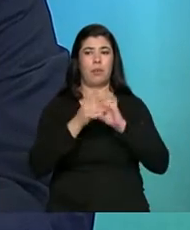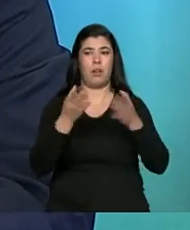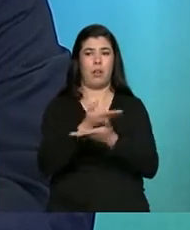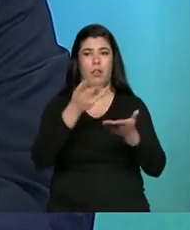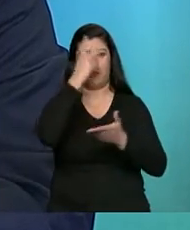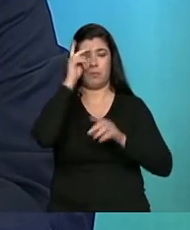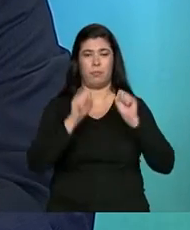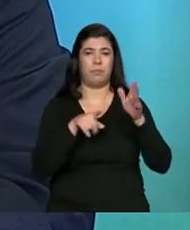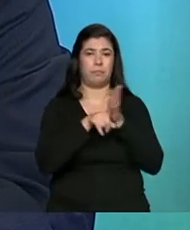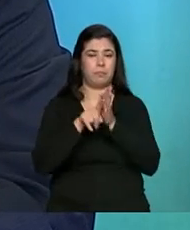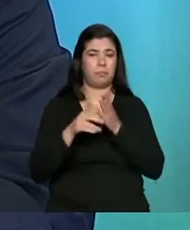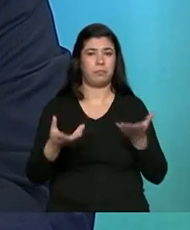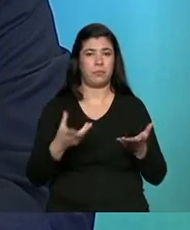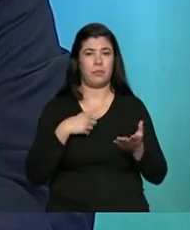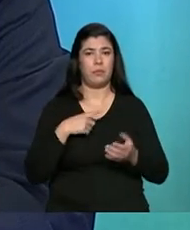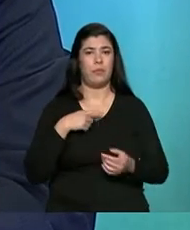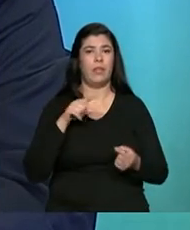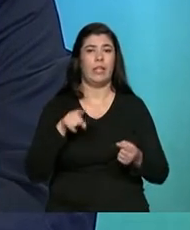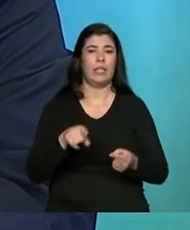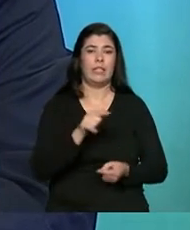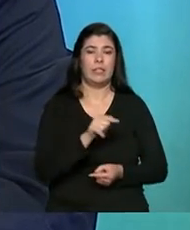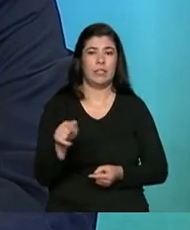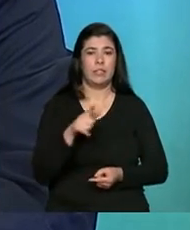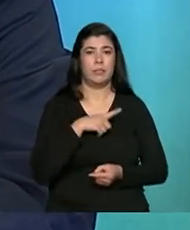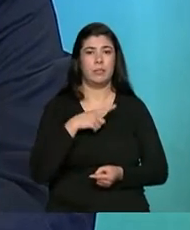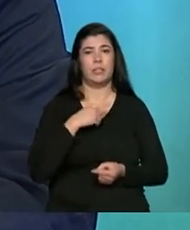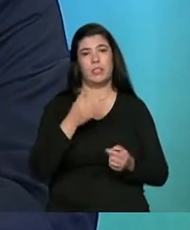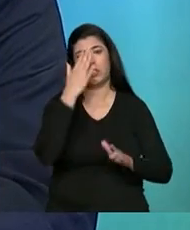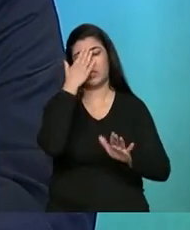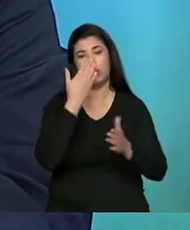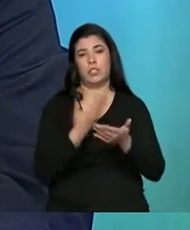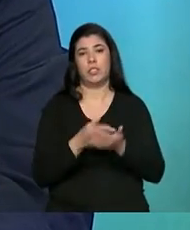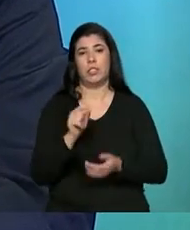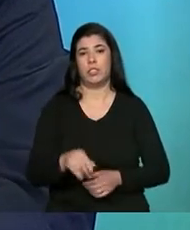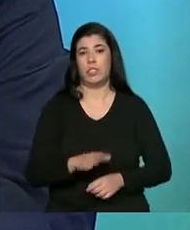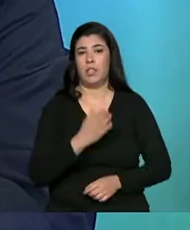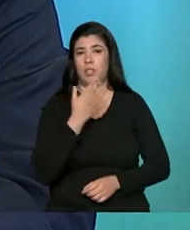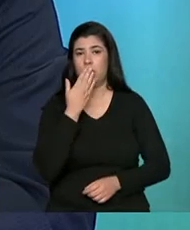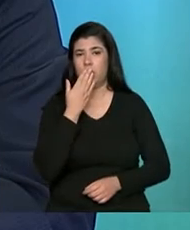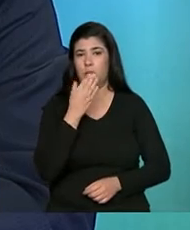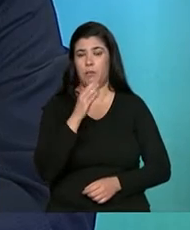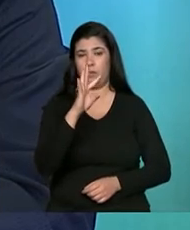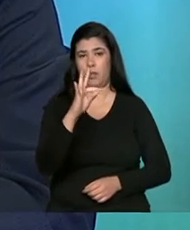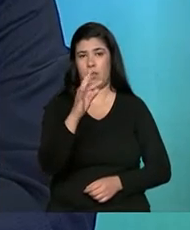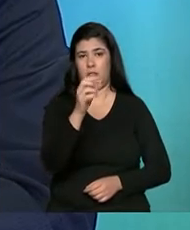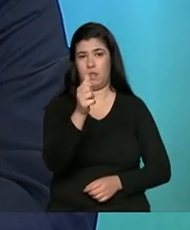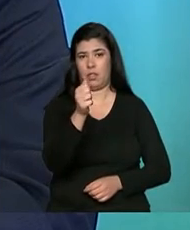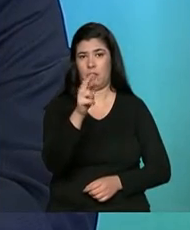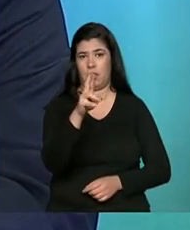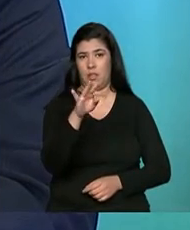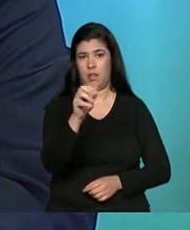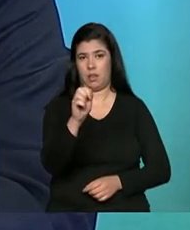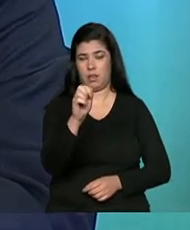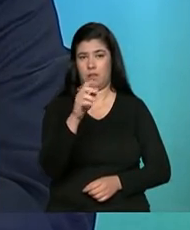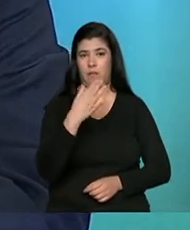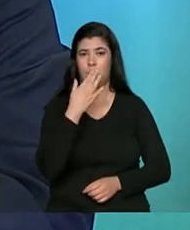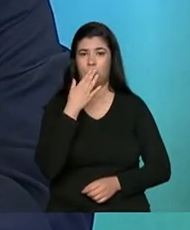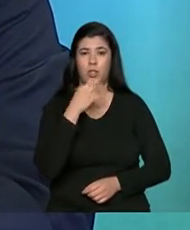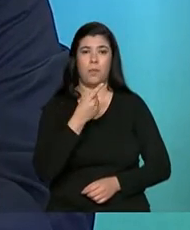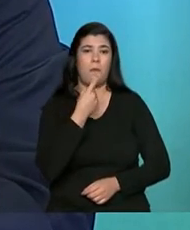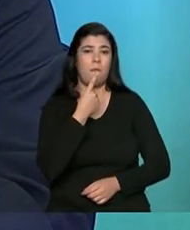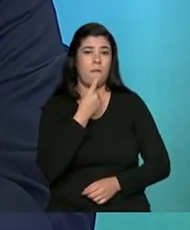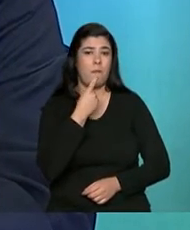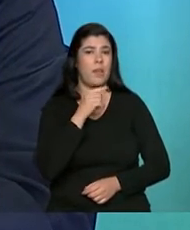expectativa de que a bandeira vermelha adote um novo valor a partir de setembro e impactam no